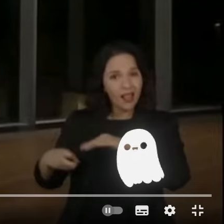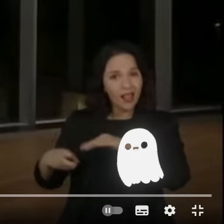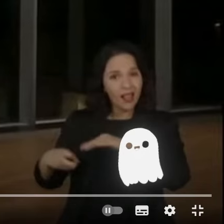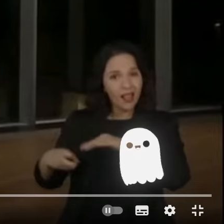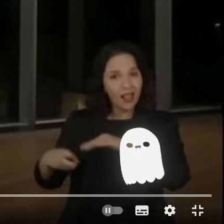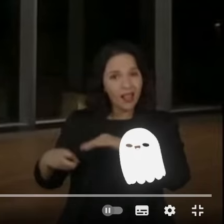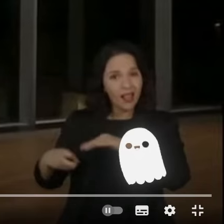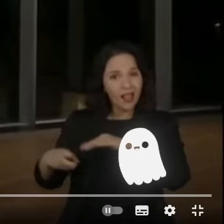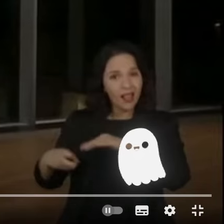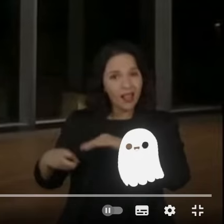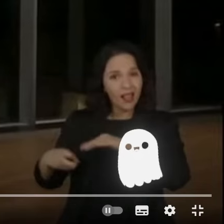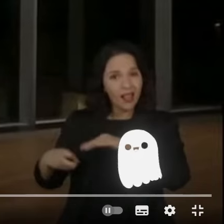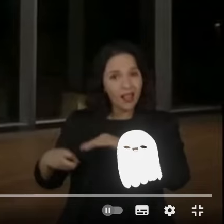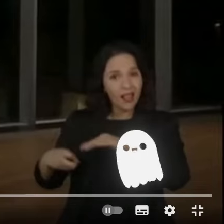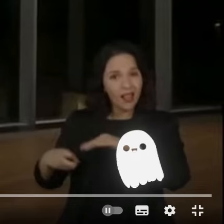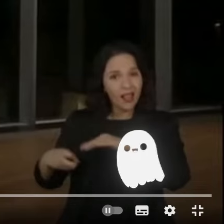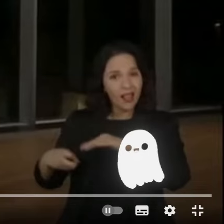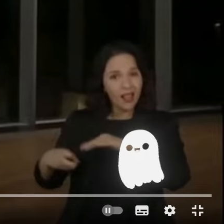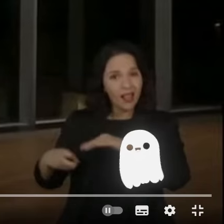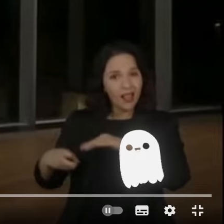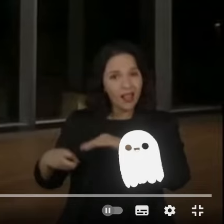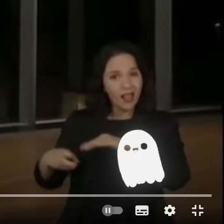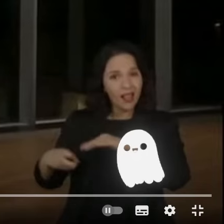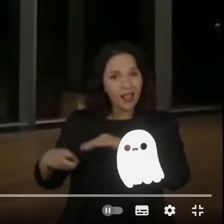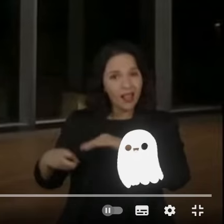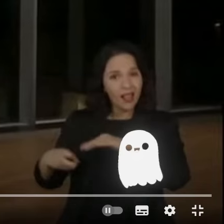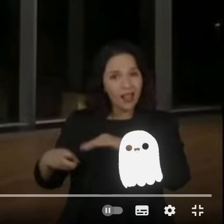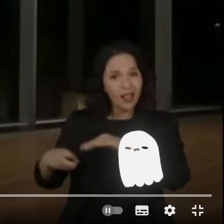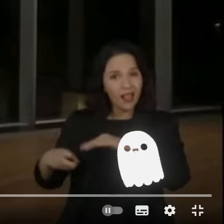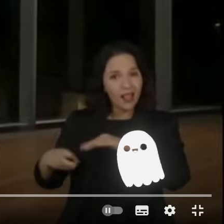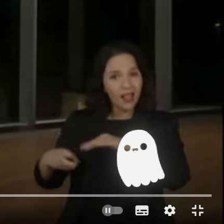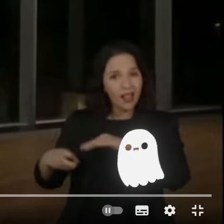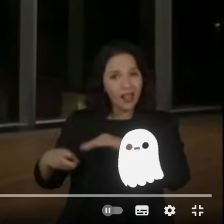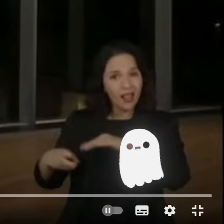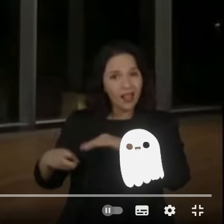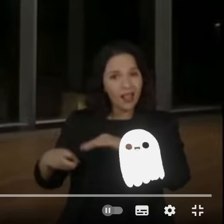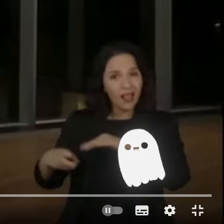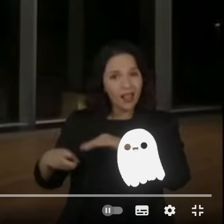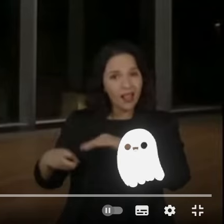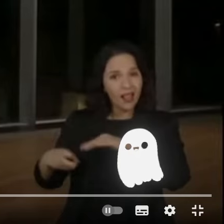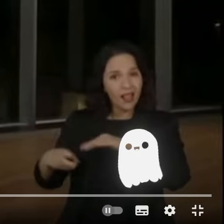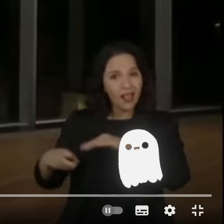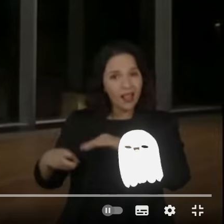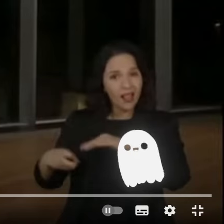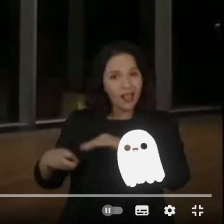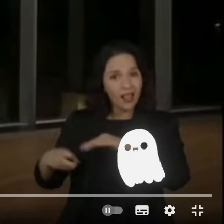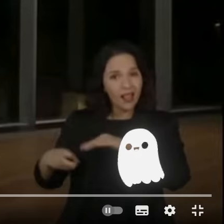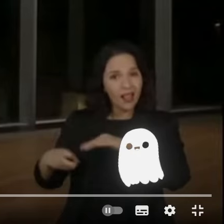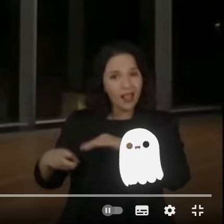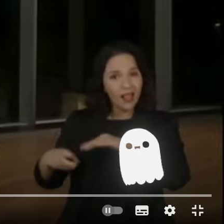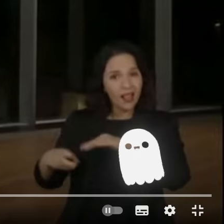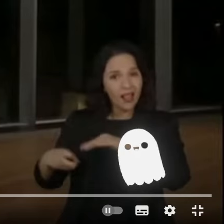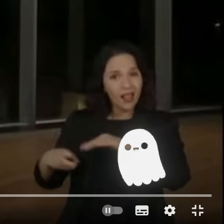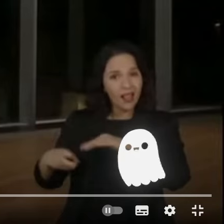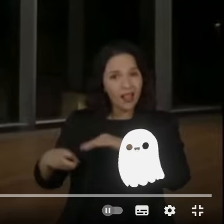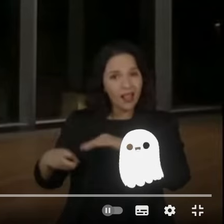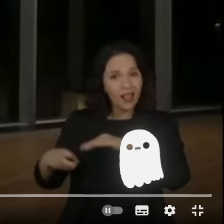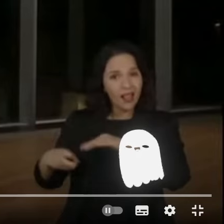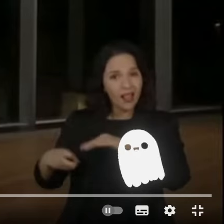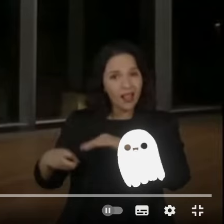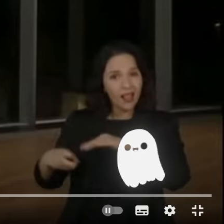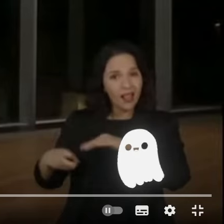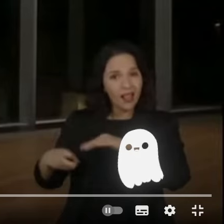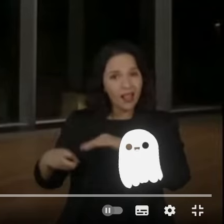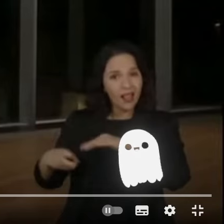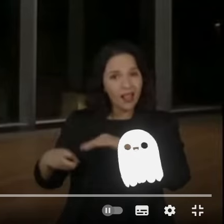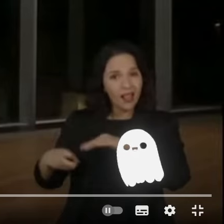tinha lá em Laguna, só que era, tipo, muito perto da nossa casa. A gente sabia que não tinha ninguém ali, sabe? Era muito perto da casa da minha mãe. Então eu falei, aí teve um dia